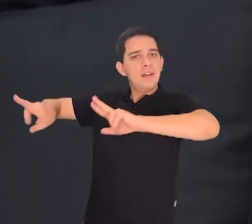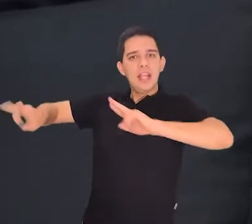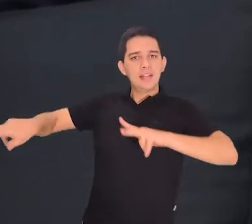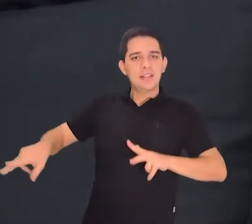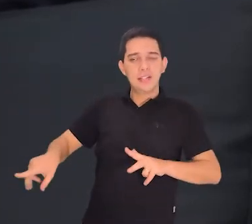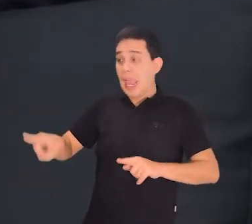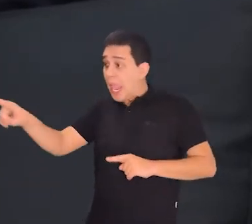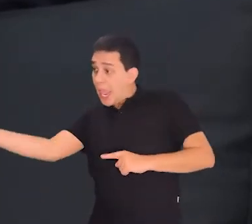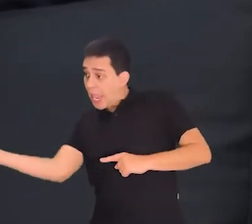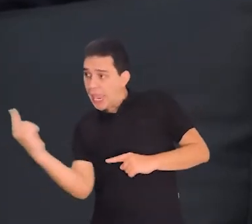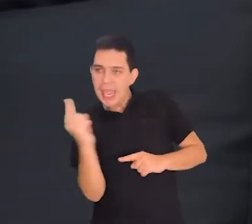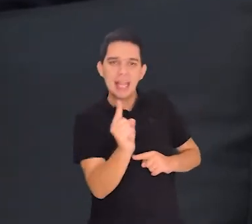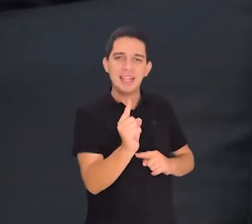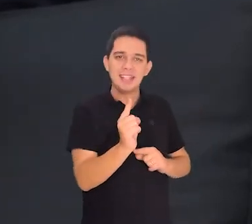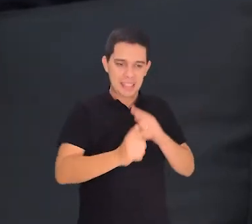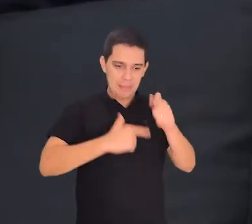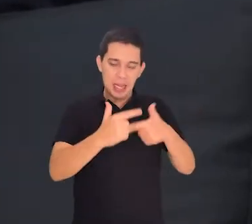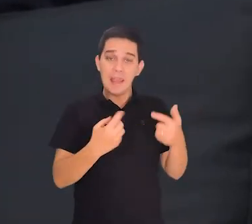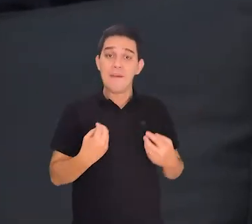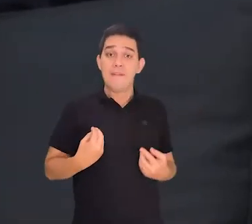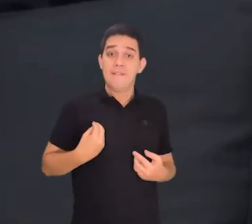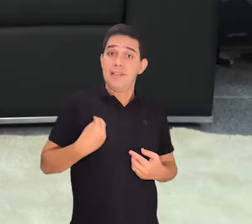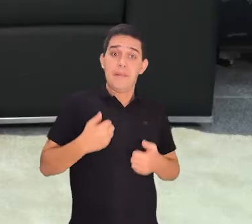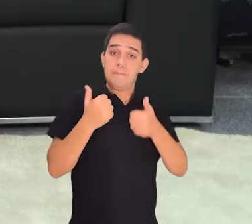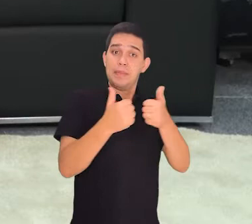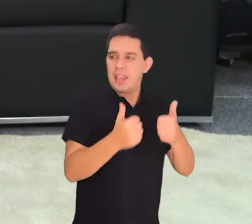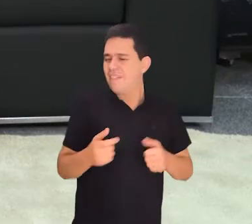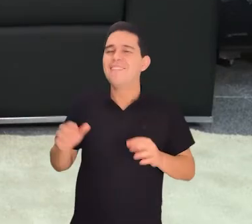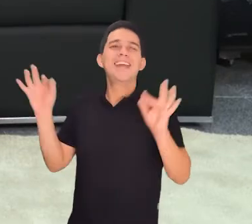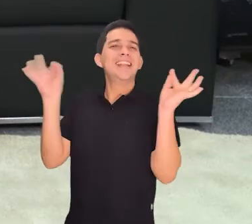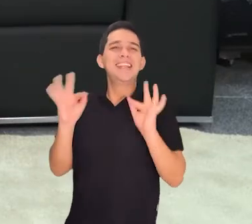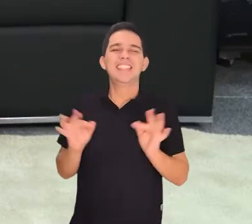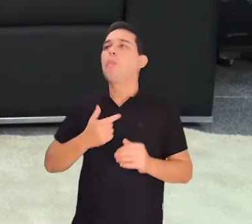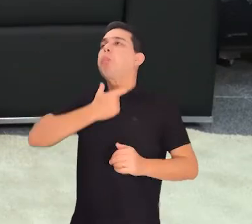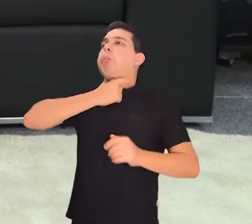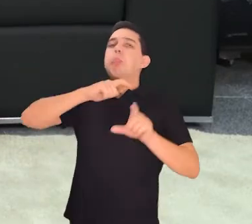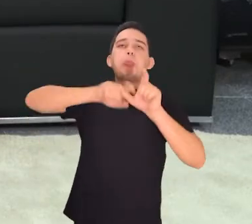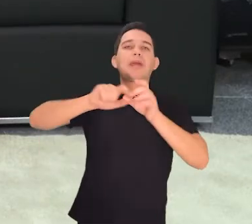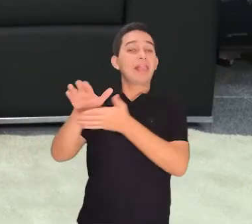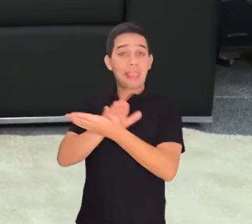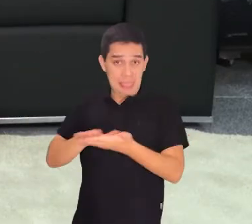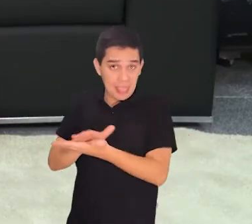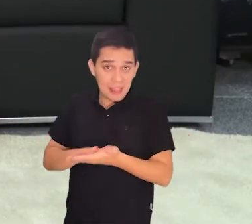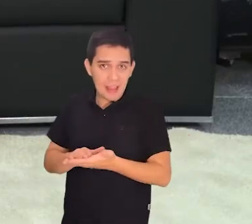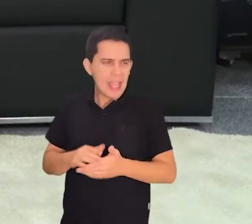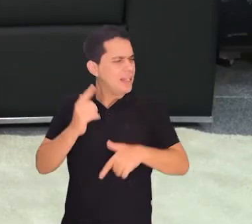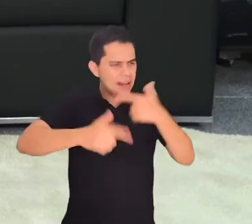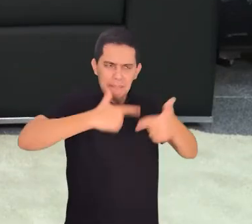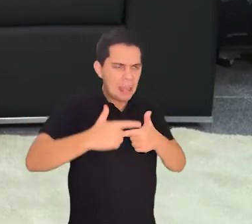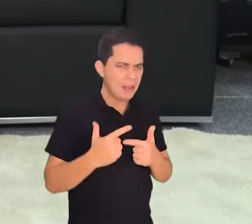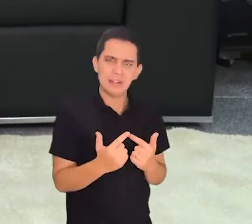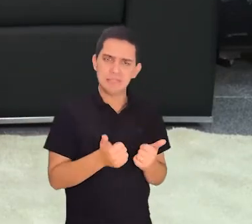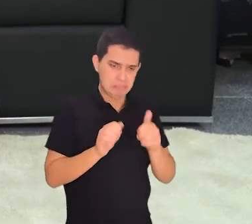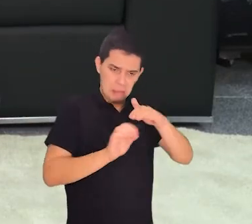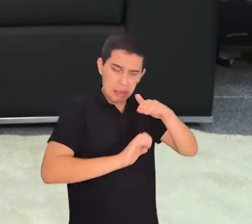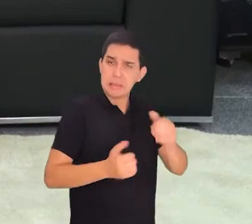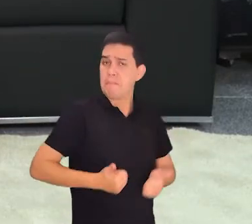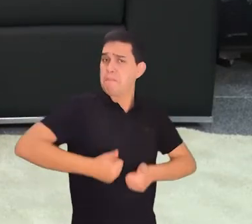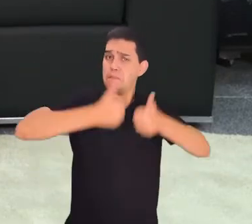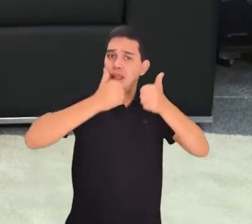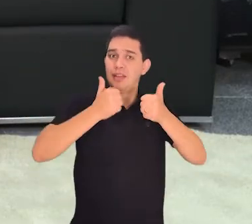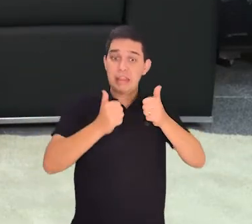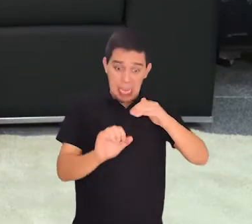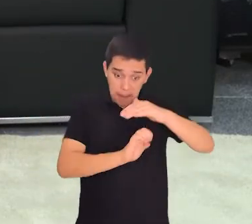felizes e empresas lucrativas andam de mão dadas. Então, eu acredito que hoje o maior benefício que um profissional, que